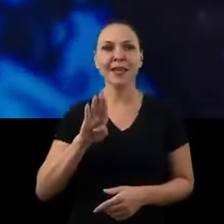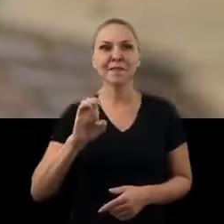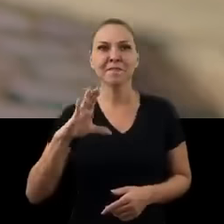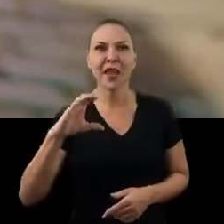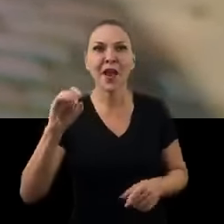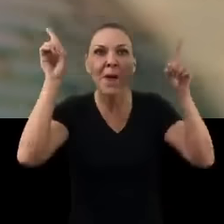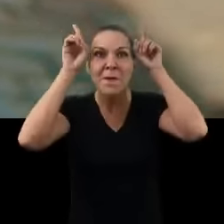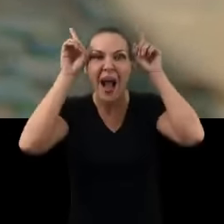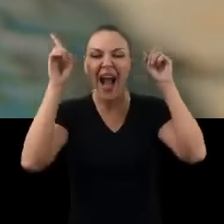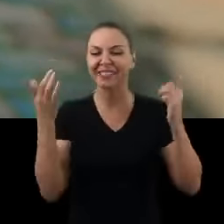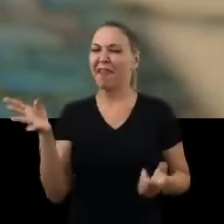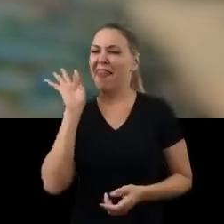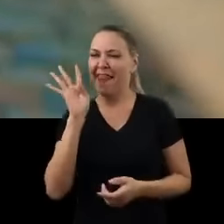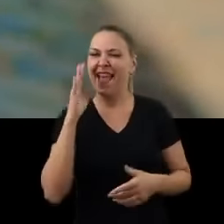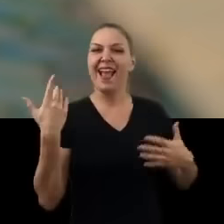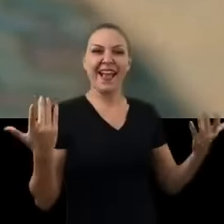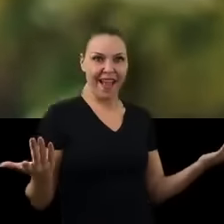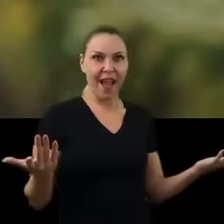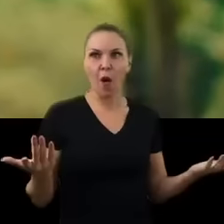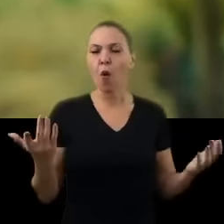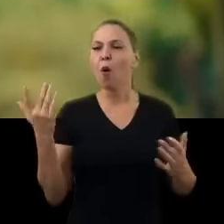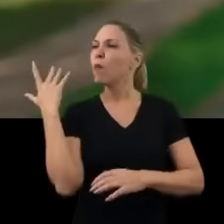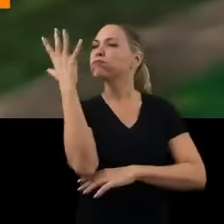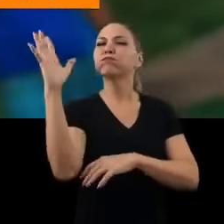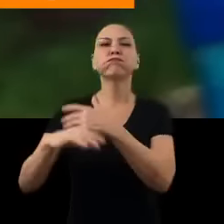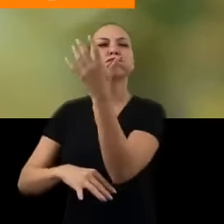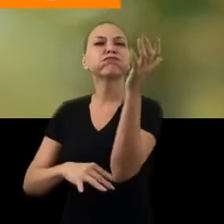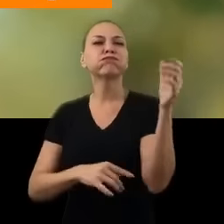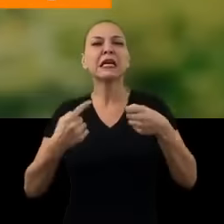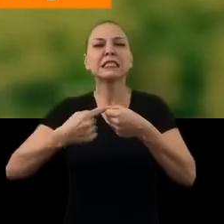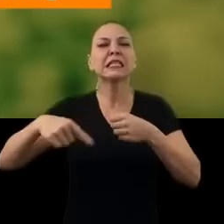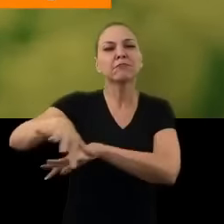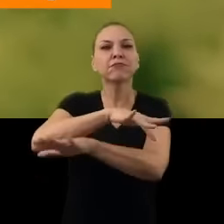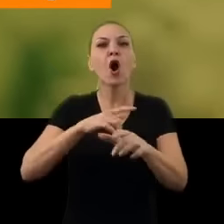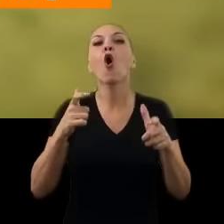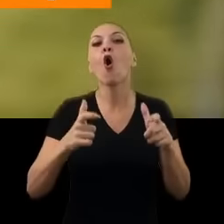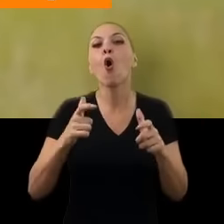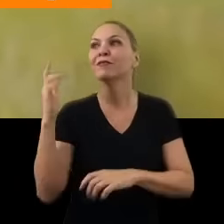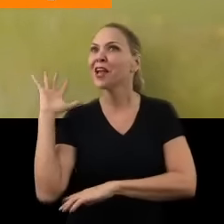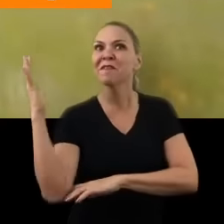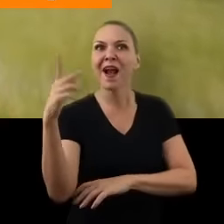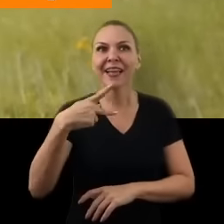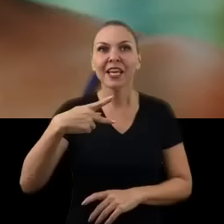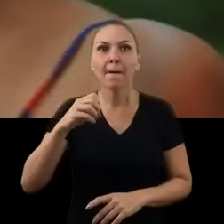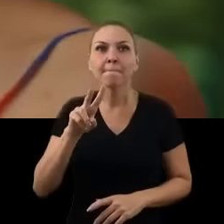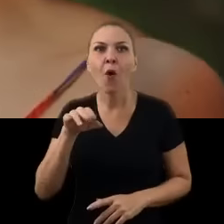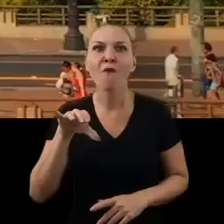eu tô no beco do Batman, eu tô podendo, hein? Natureza bem no meio da cidade, é no Parque do Povo.